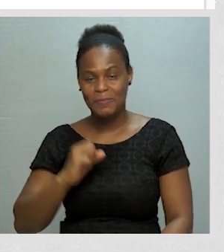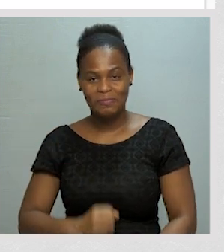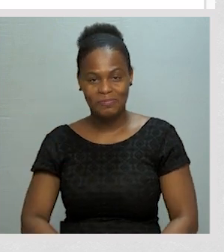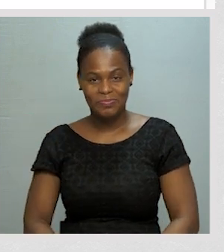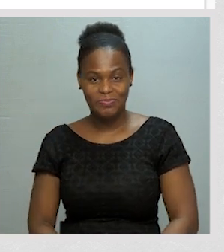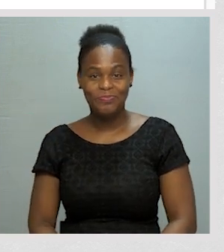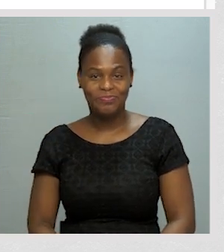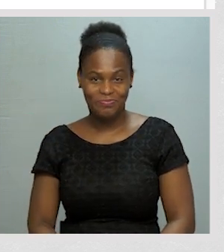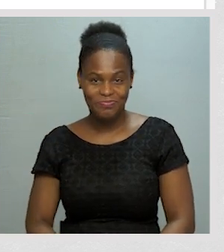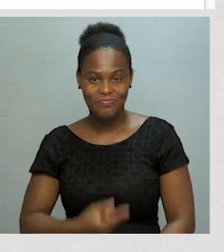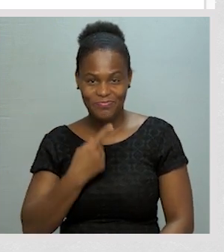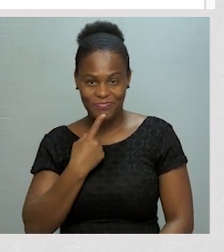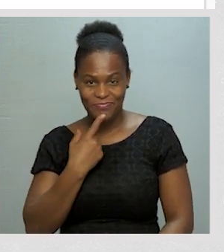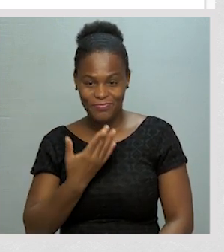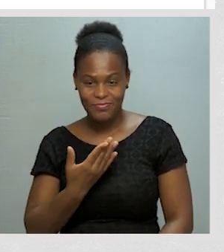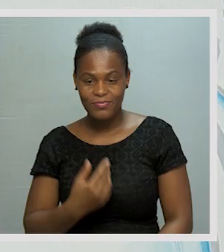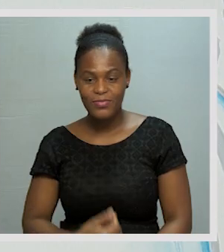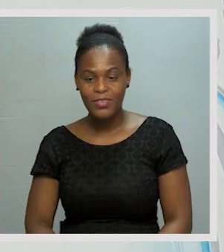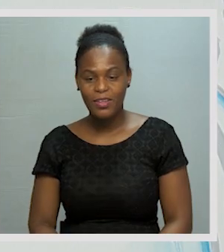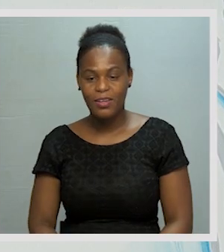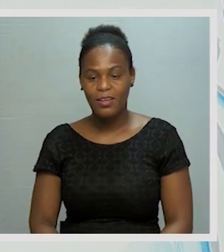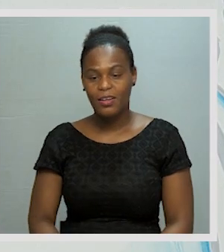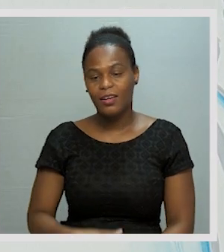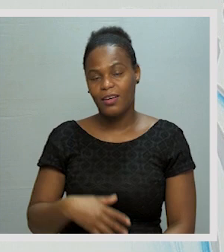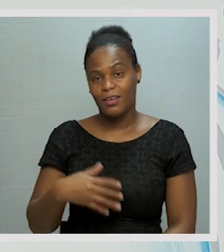55 mais